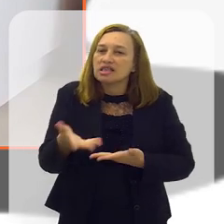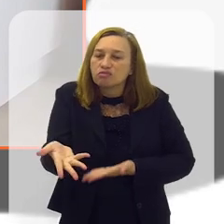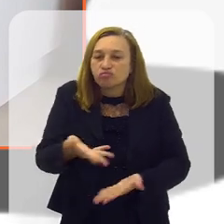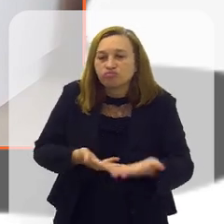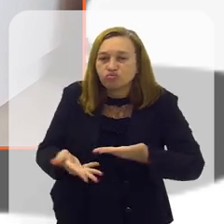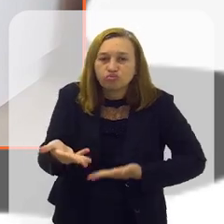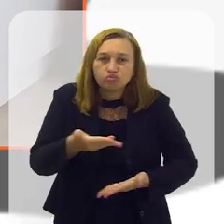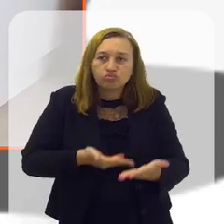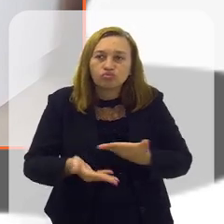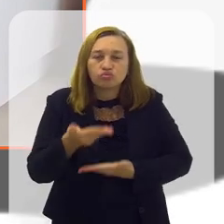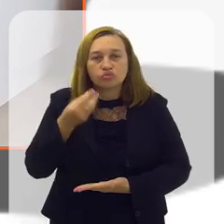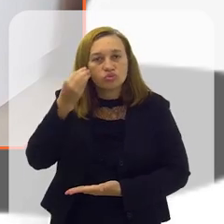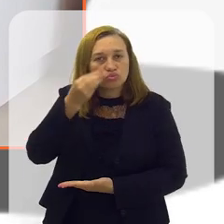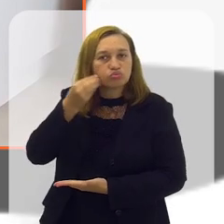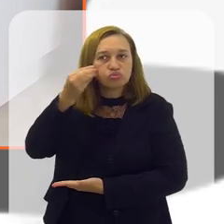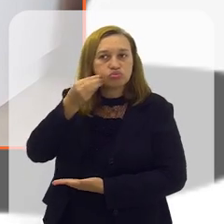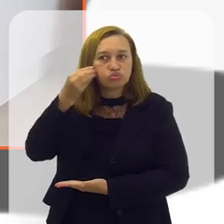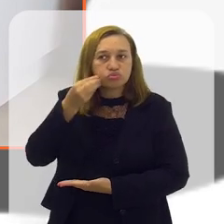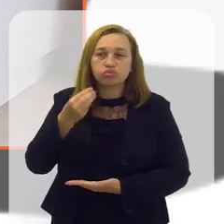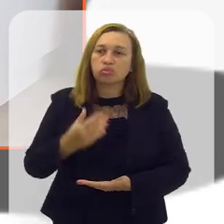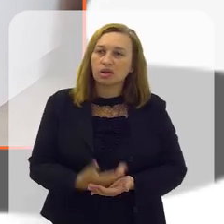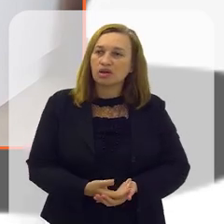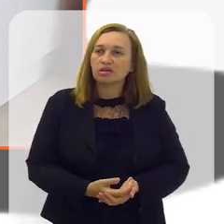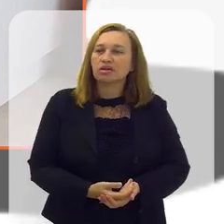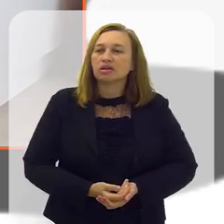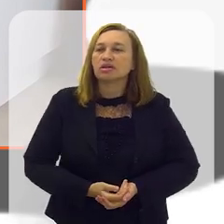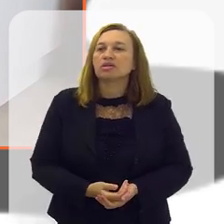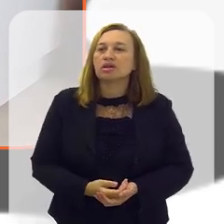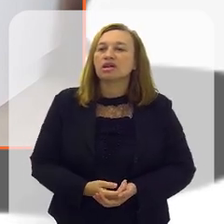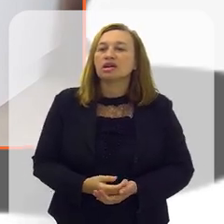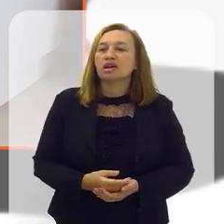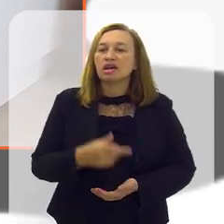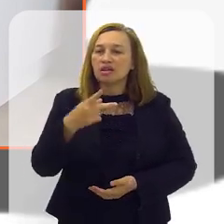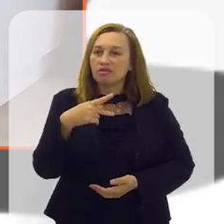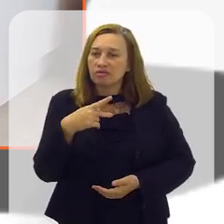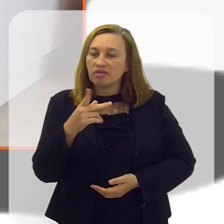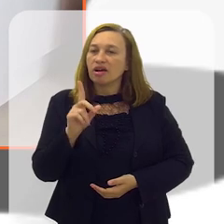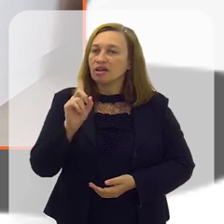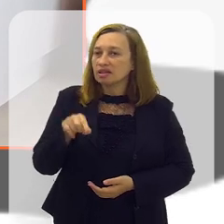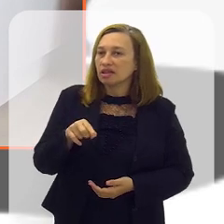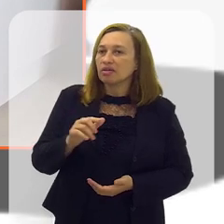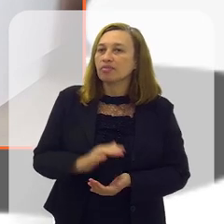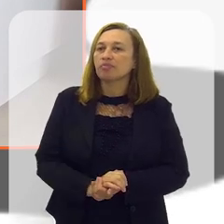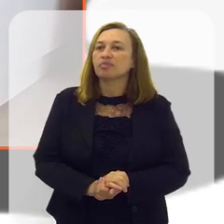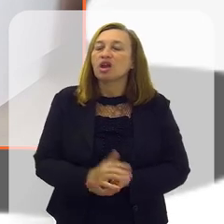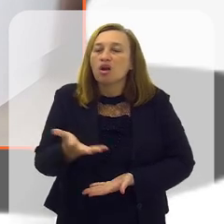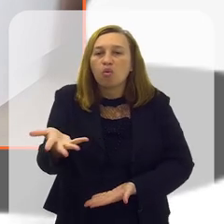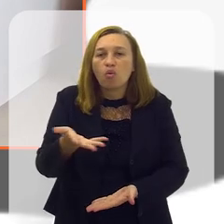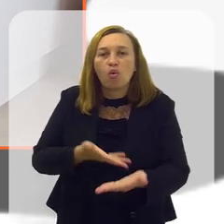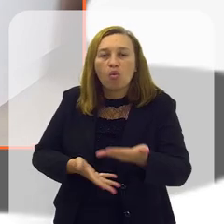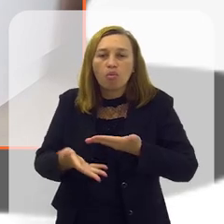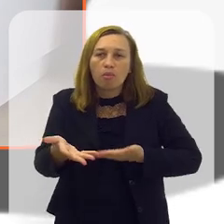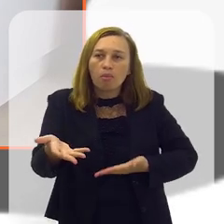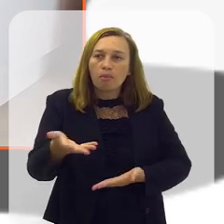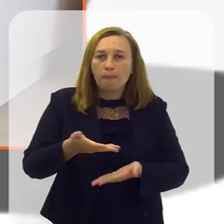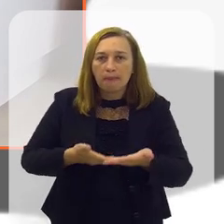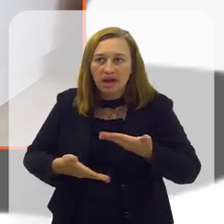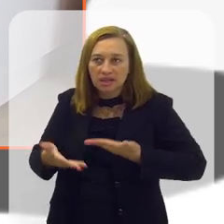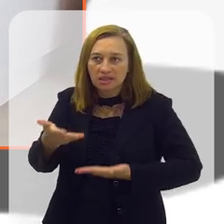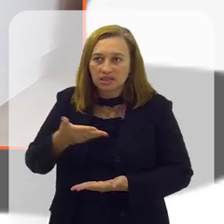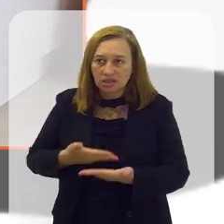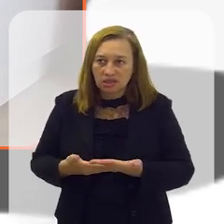essa troca de experiências. O preâmbulo de AA, ele fala sobre isso, né? É um